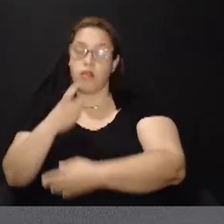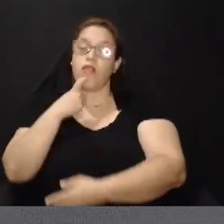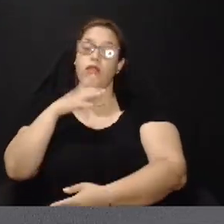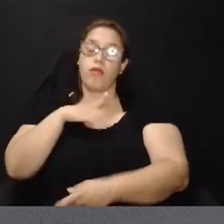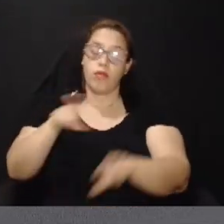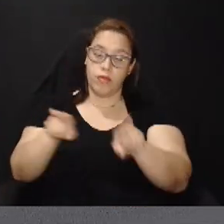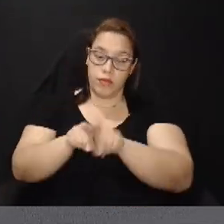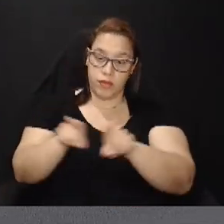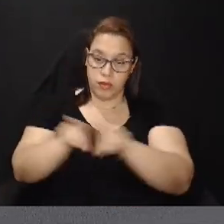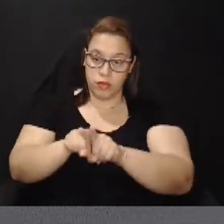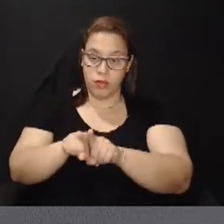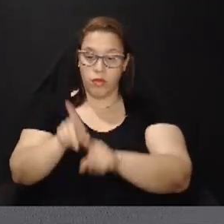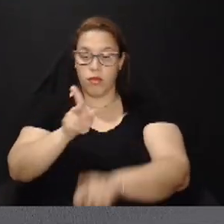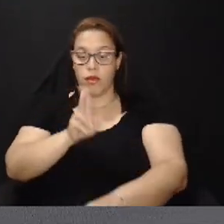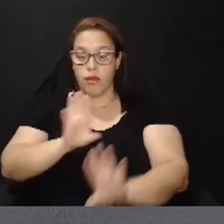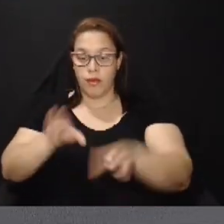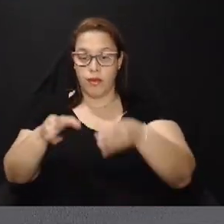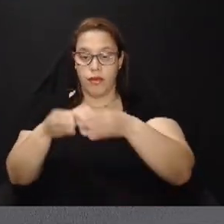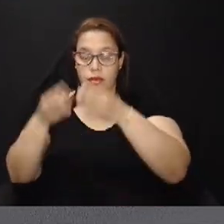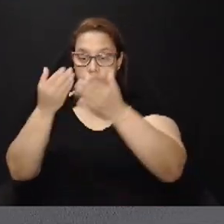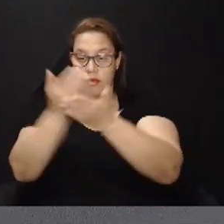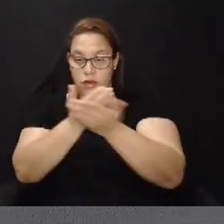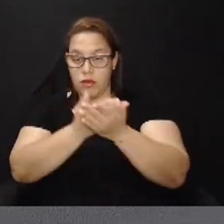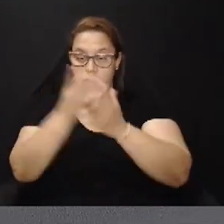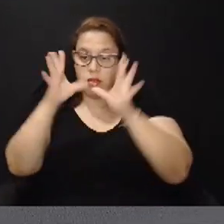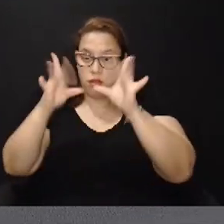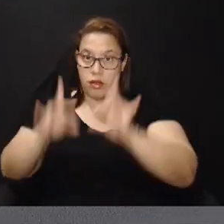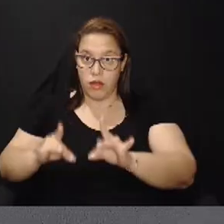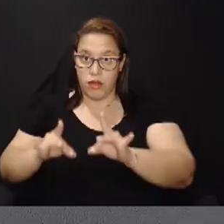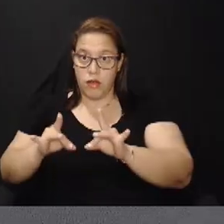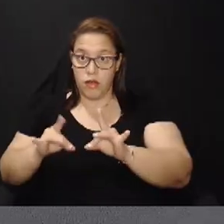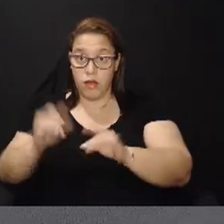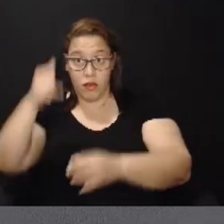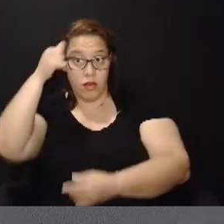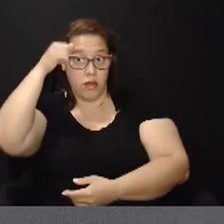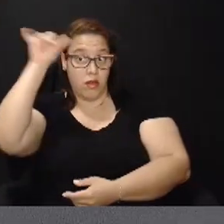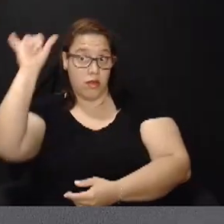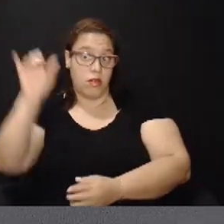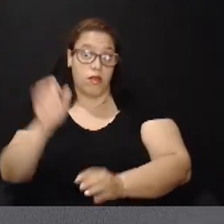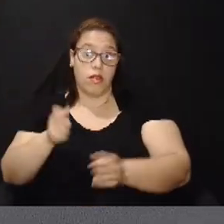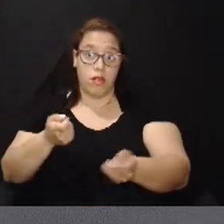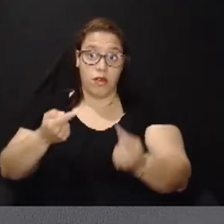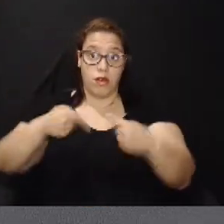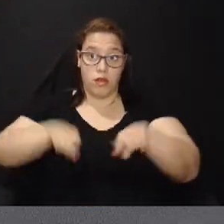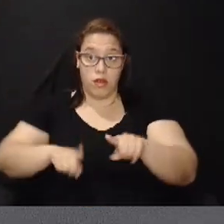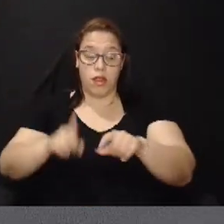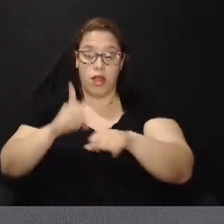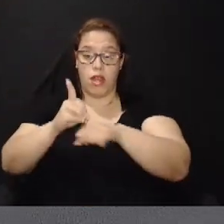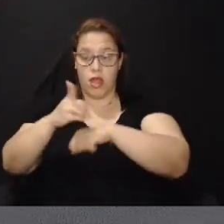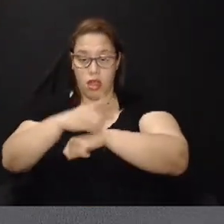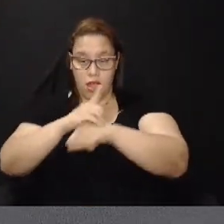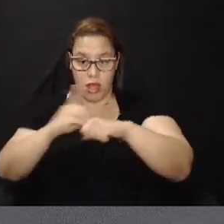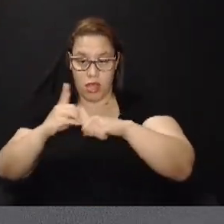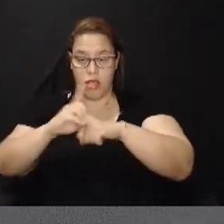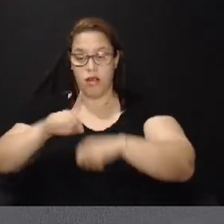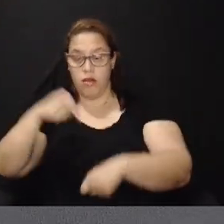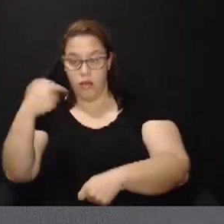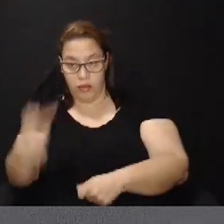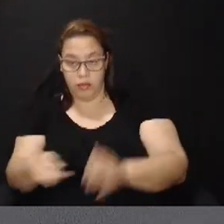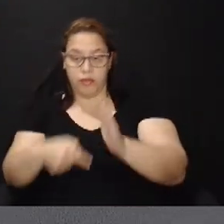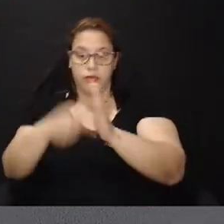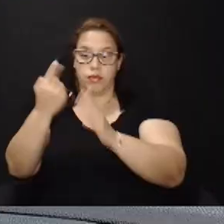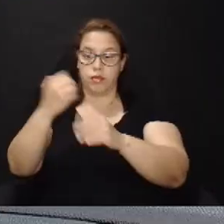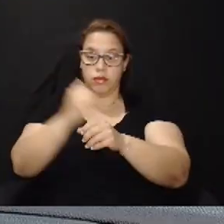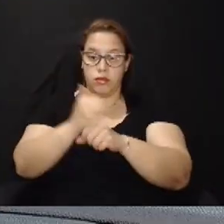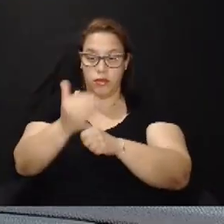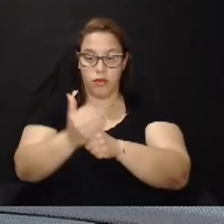preside a Comissão Especial de Estudo para debater medidas de prevenção e combate à dengue. Além disso, nesse seu primeiro mandato, o vereador